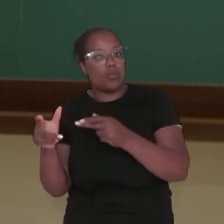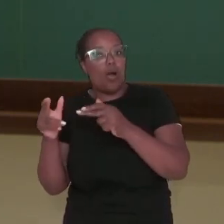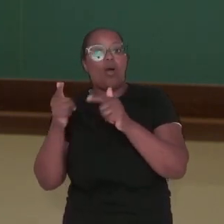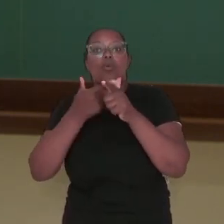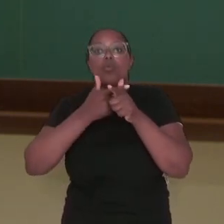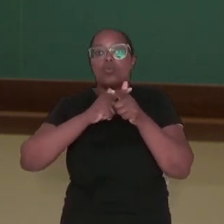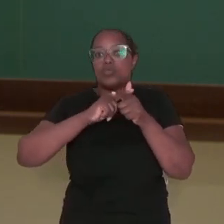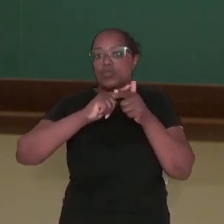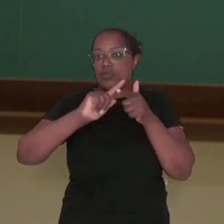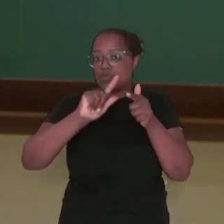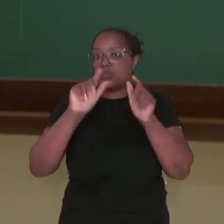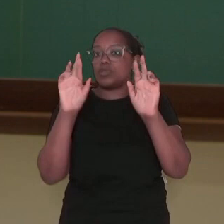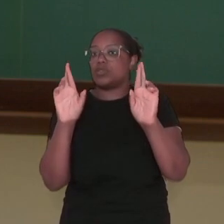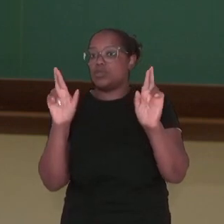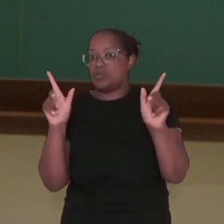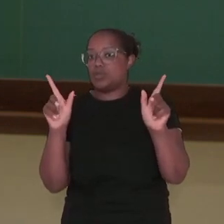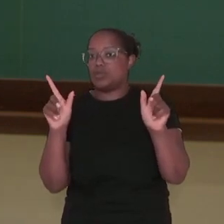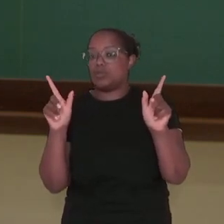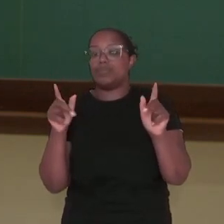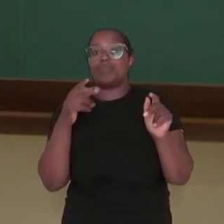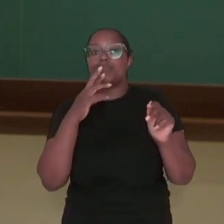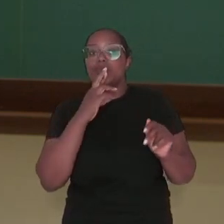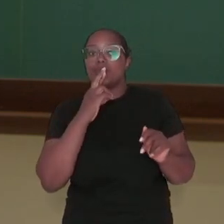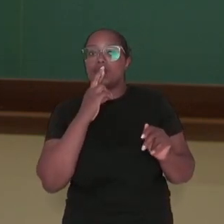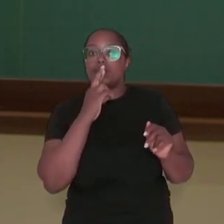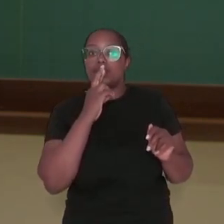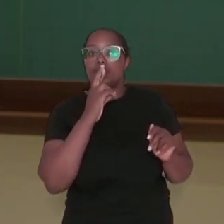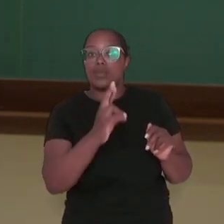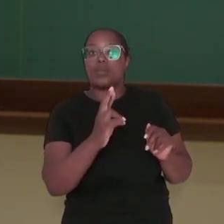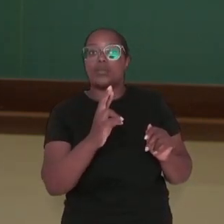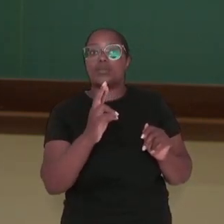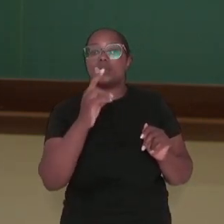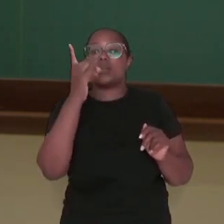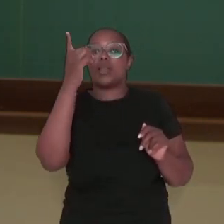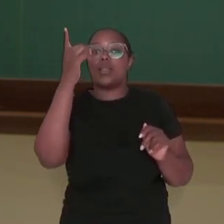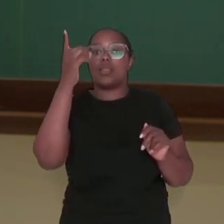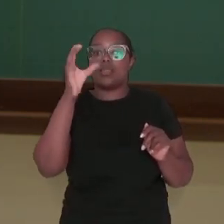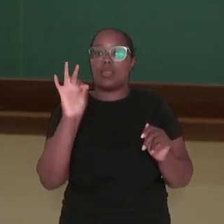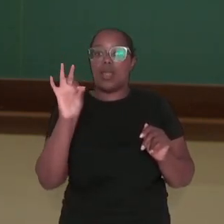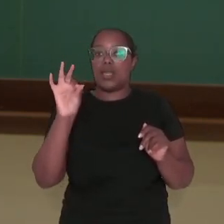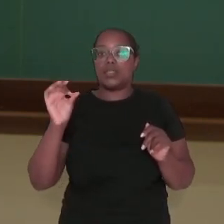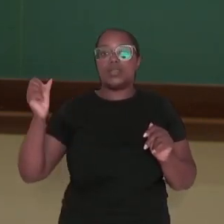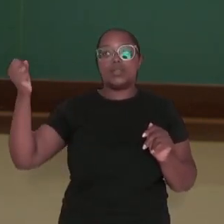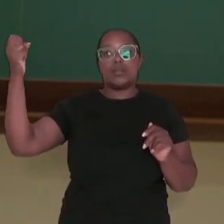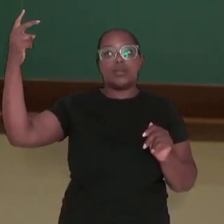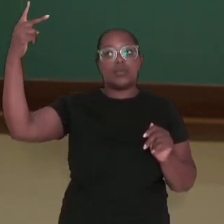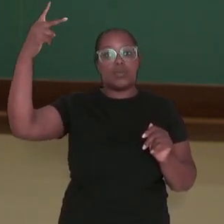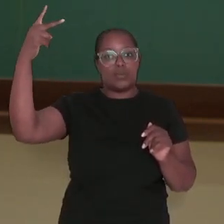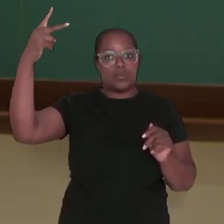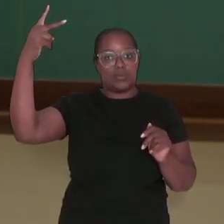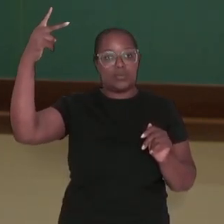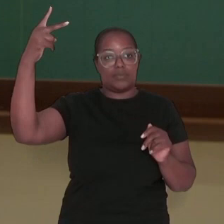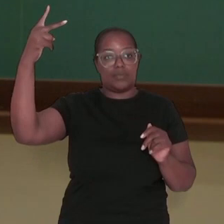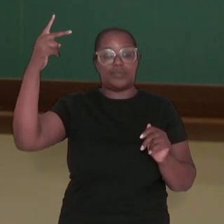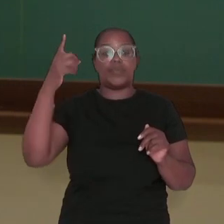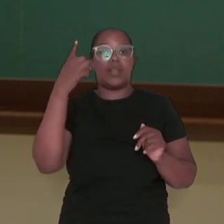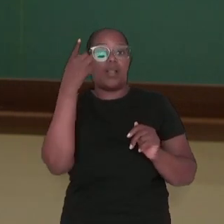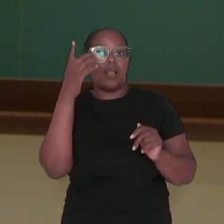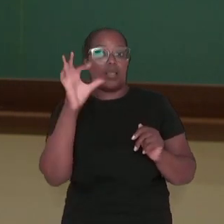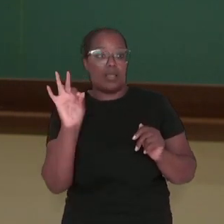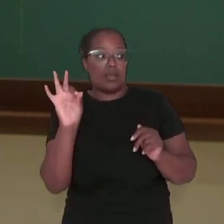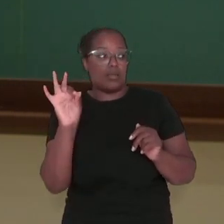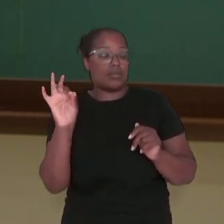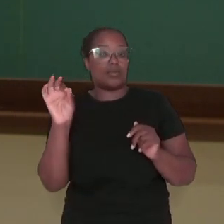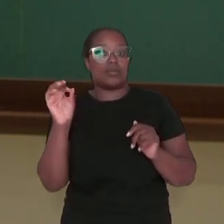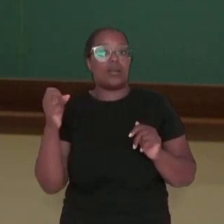os expoentes. Resultado dessa subtração, 10 elevado ao quadrado. 10 elevado ao